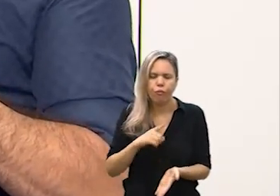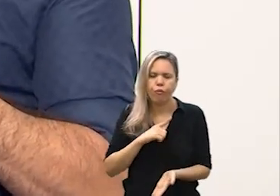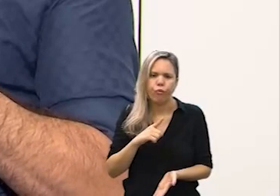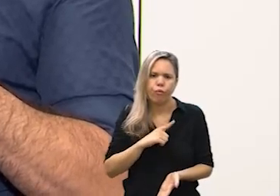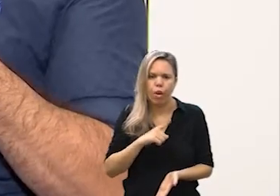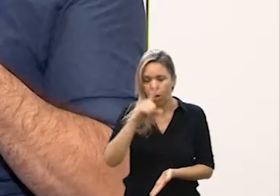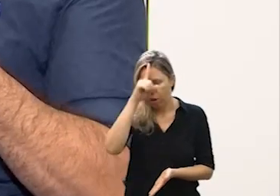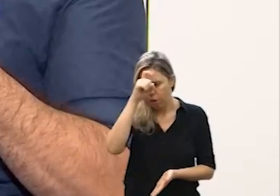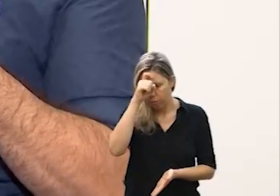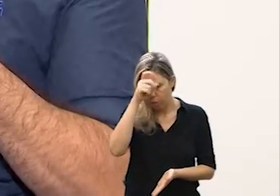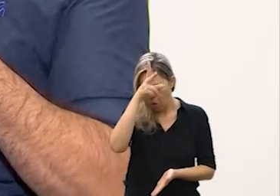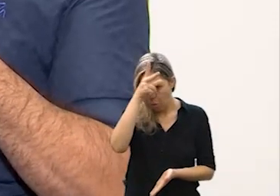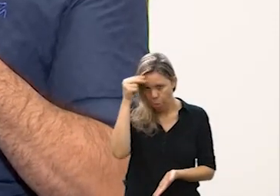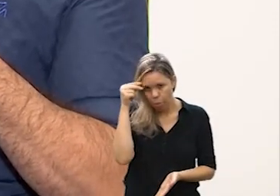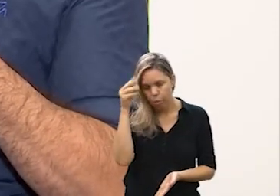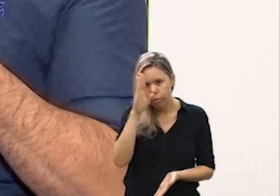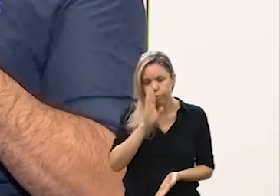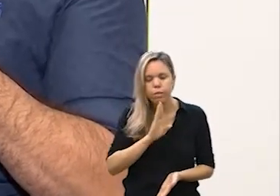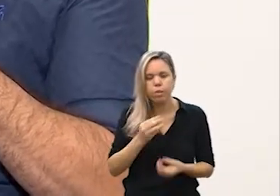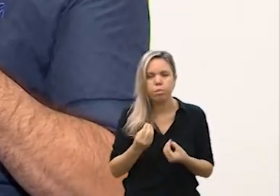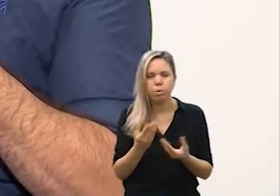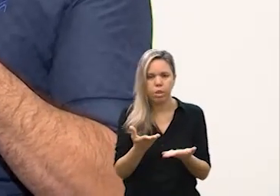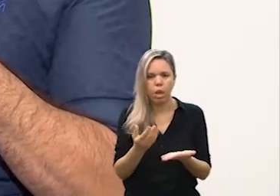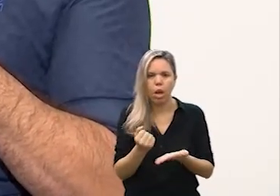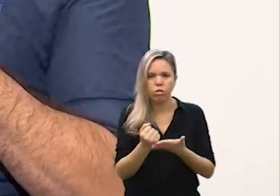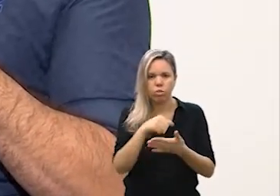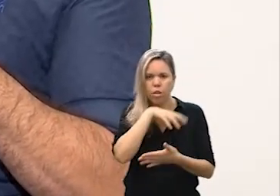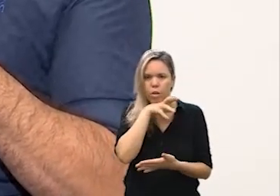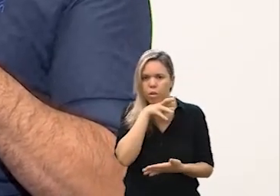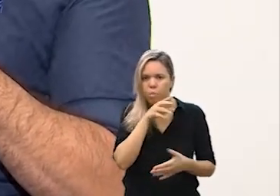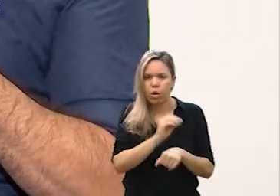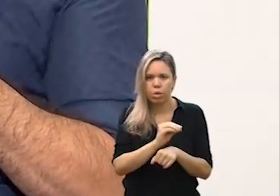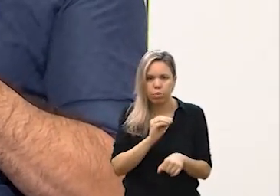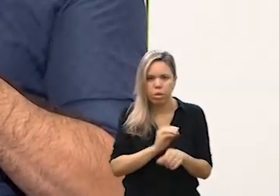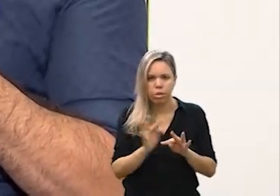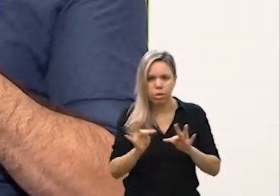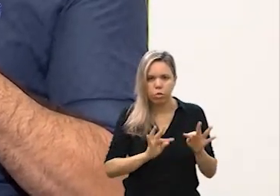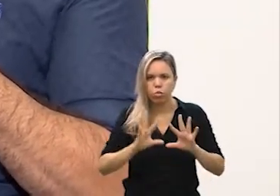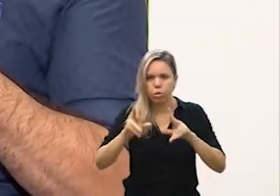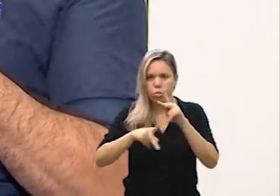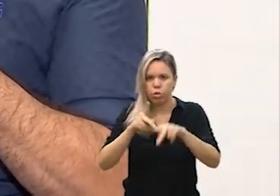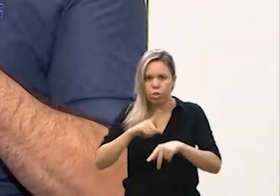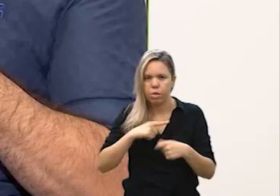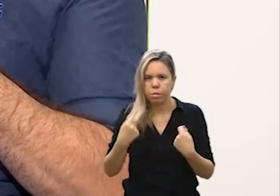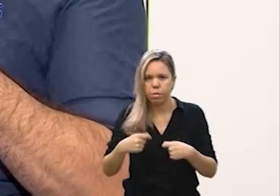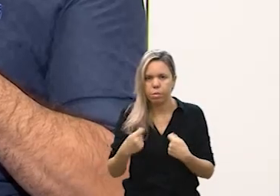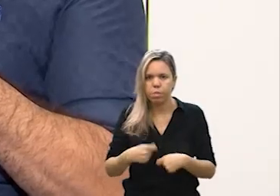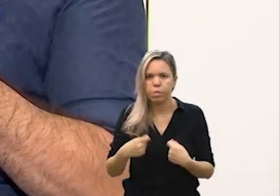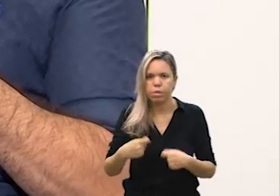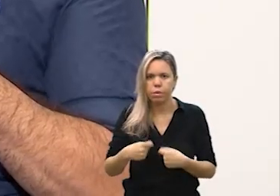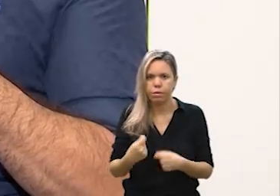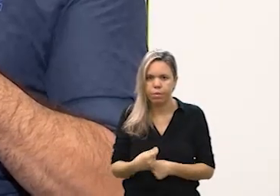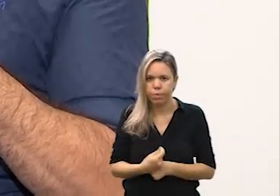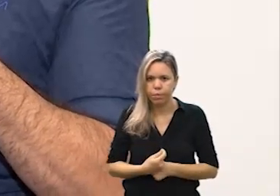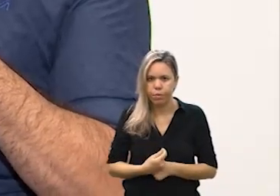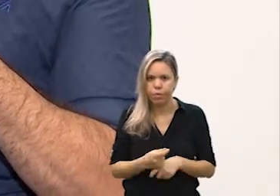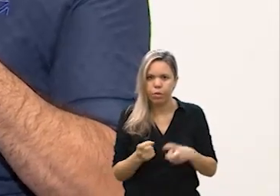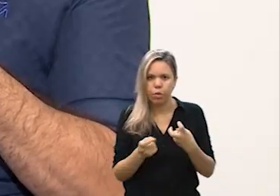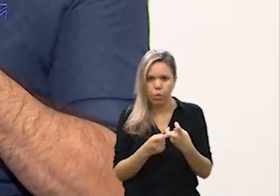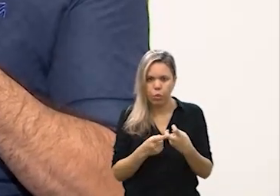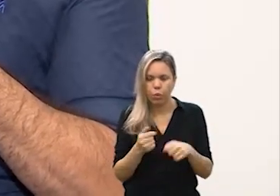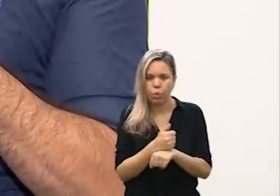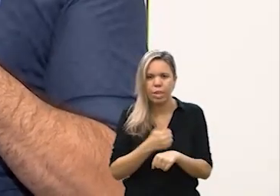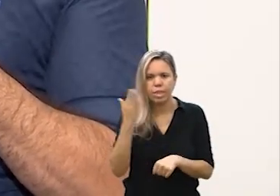seus animais. Acho que todo mundo já teve casos de precisar de um veterinário. A gente sabe que as custas são muito altas. Tendo